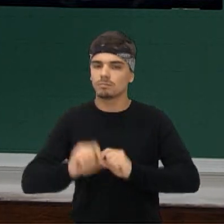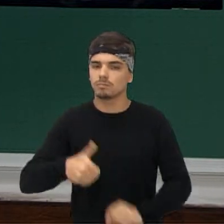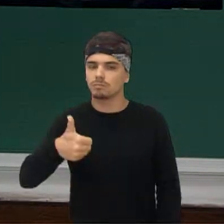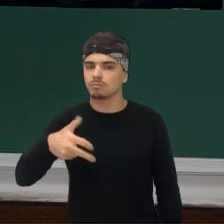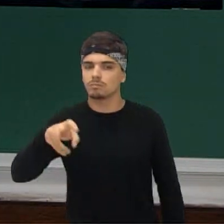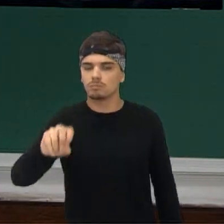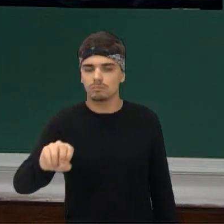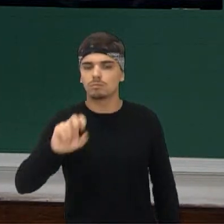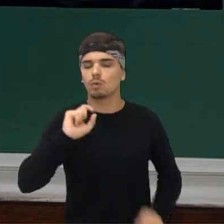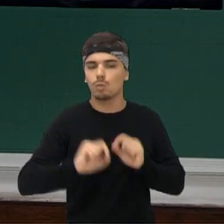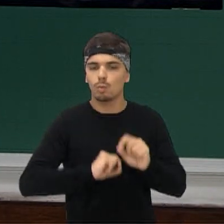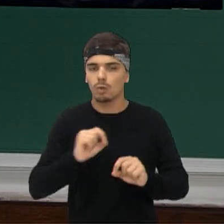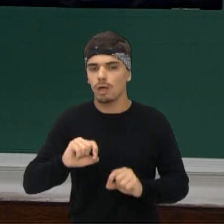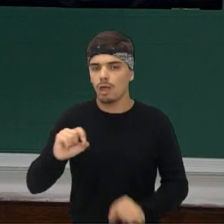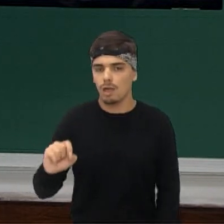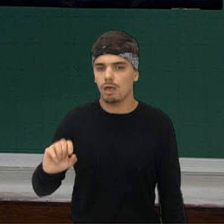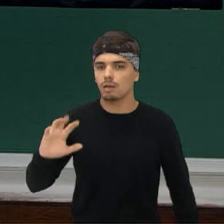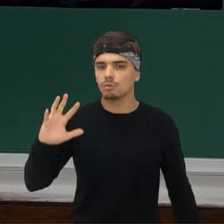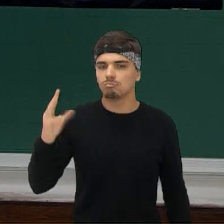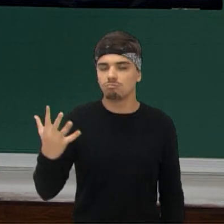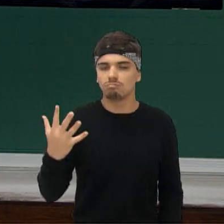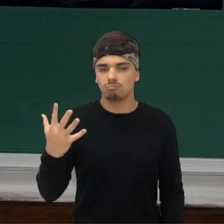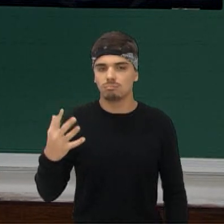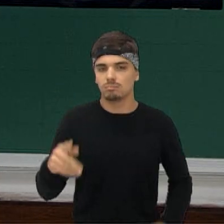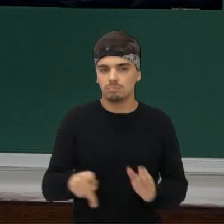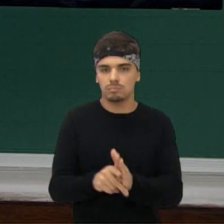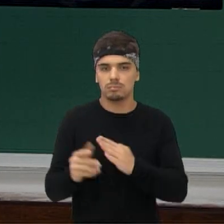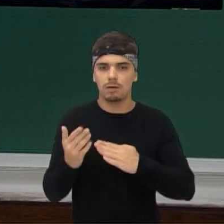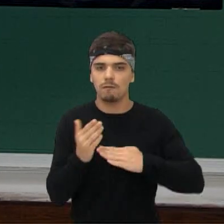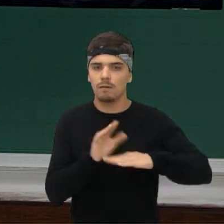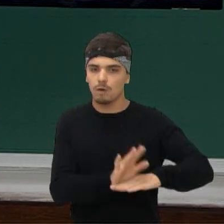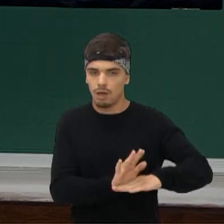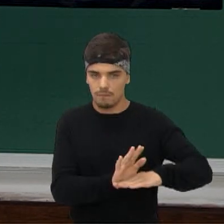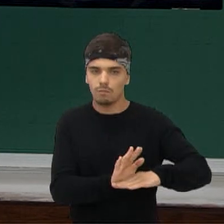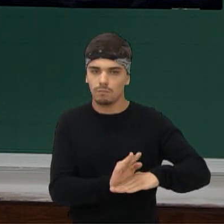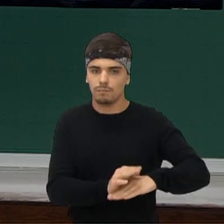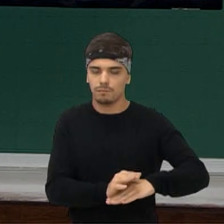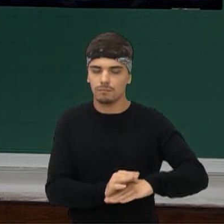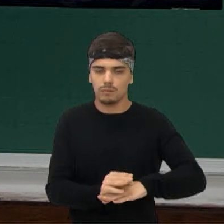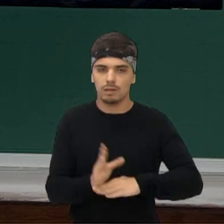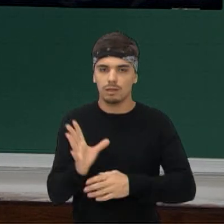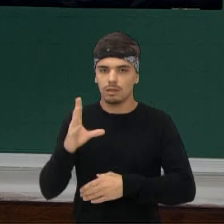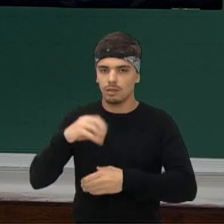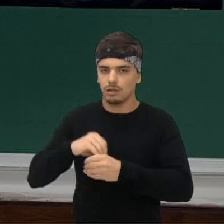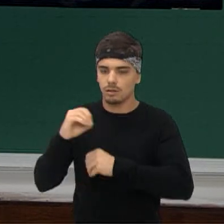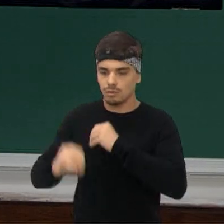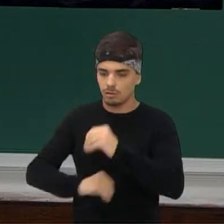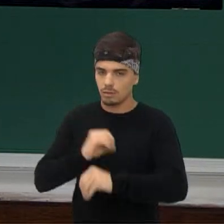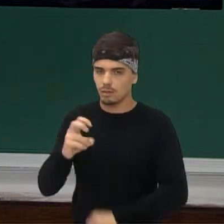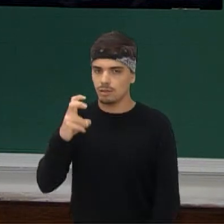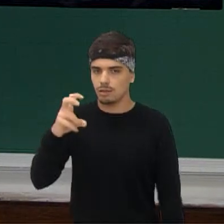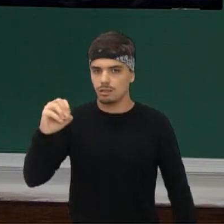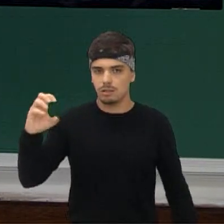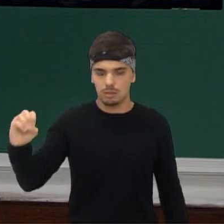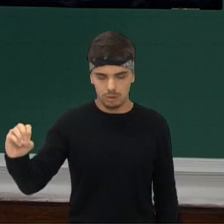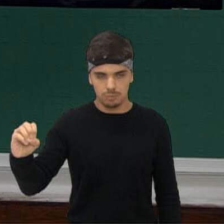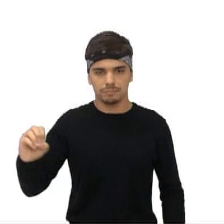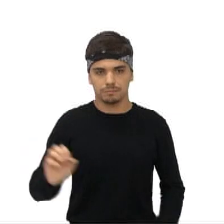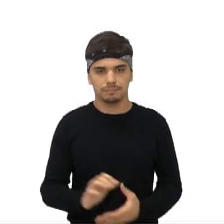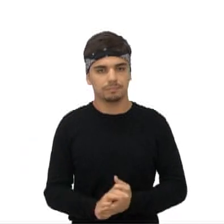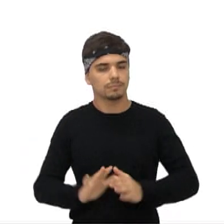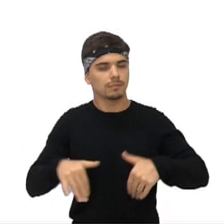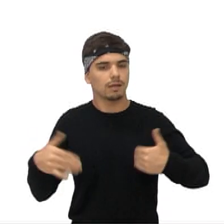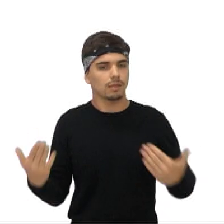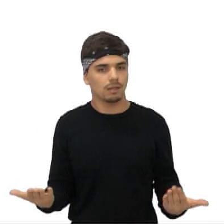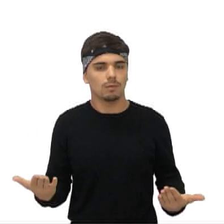150? São os casos favoráveis, dentro de um universo de 500 alunos. Então, eu